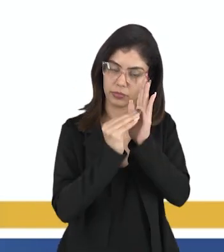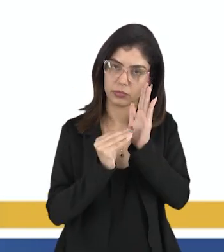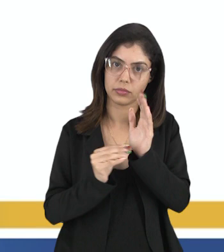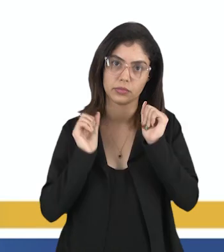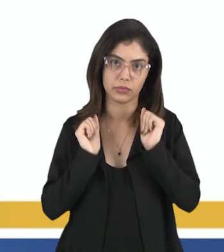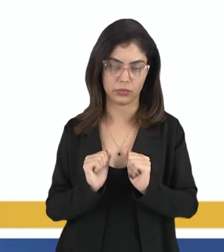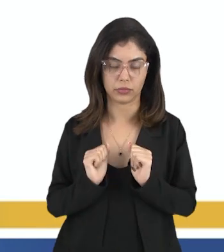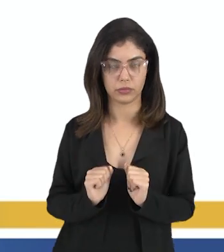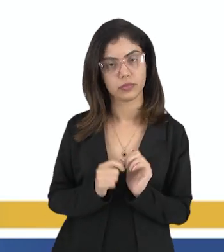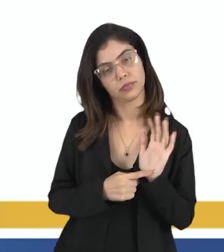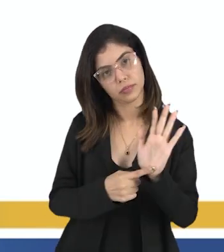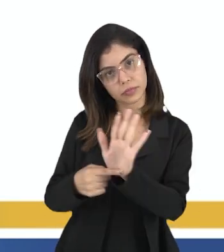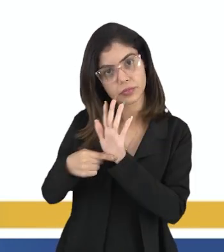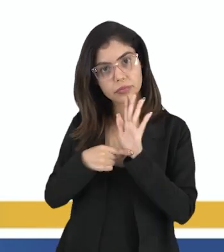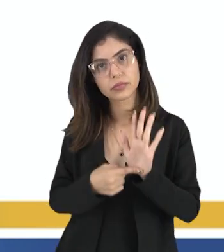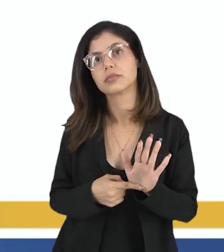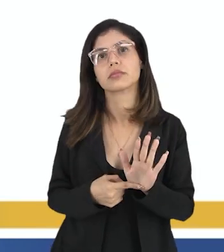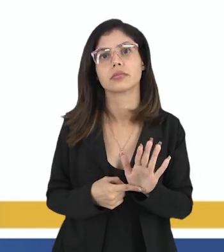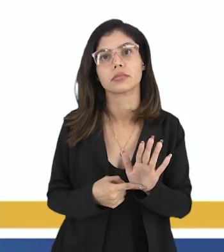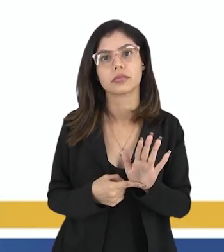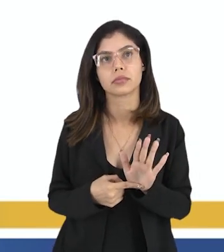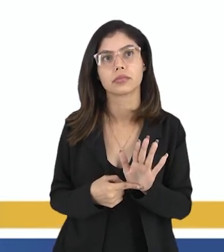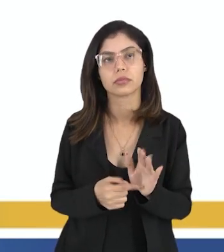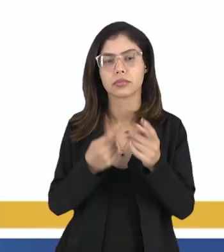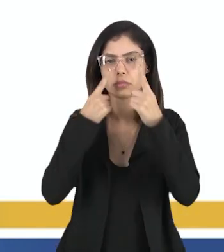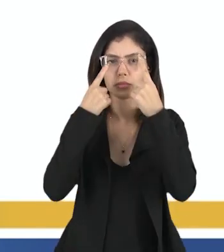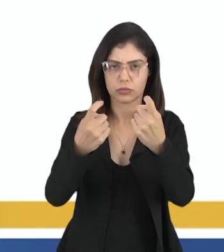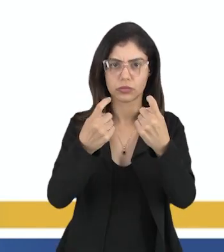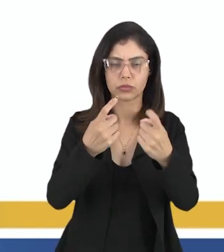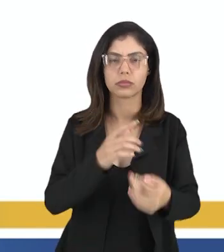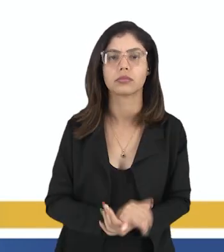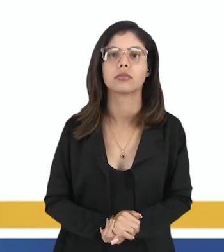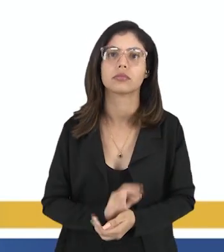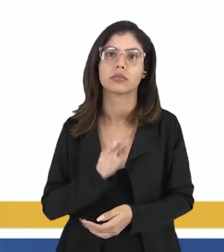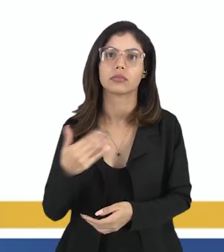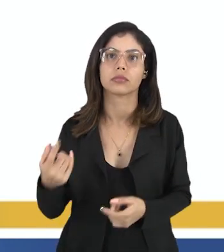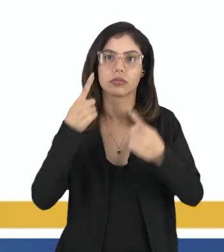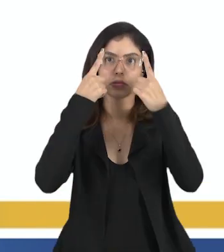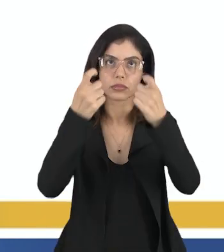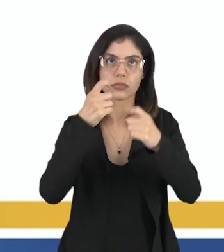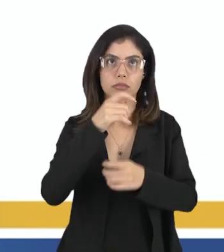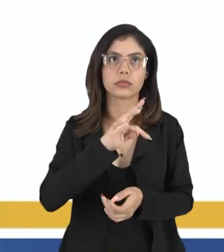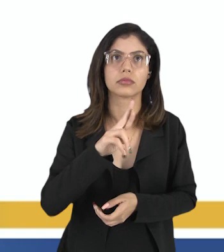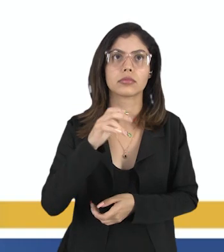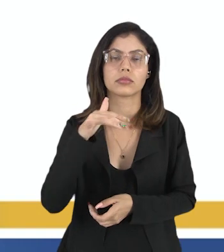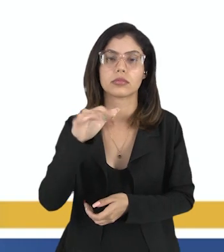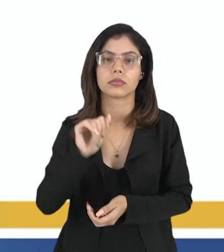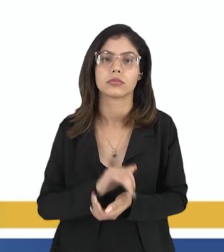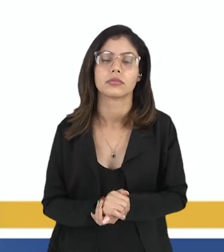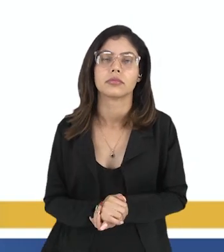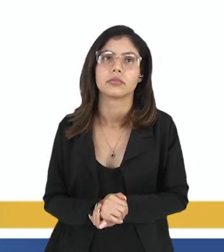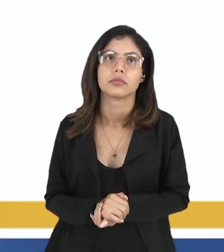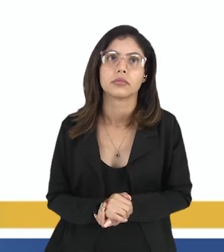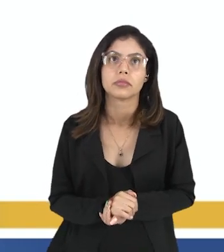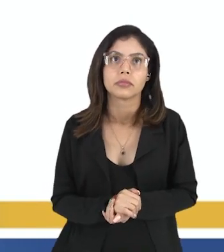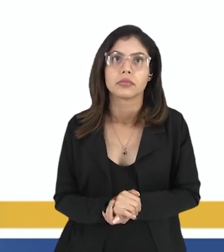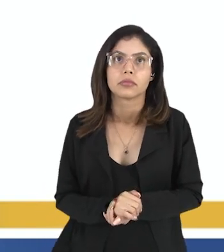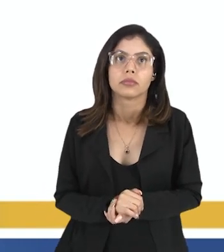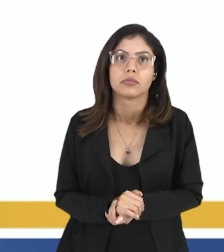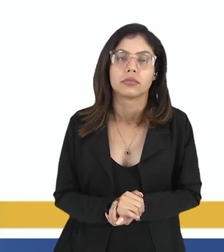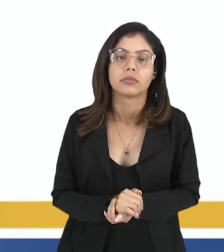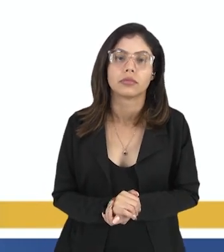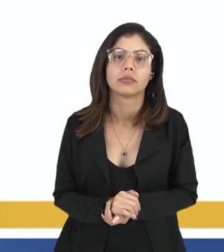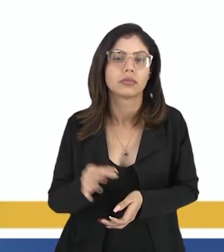podem mostrar muito bem isso é a questão da violência, né? Quando se fala Atlas da violência no país, esse Atlas ele vem